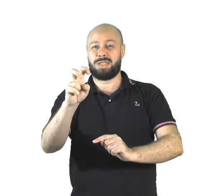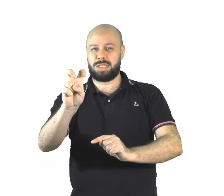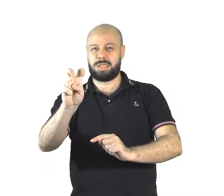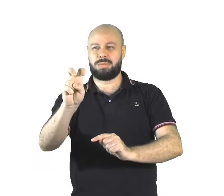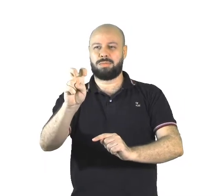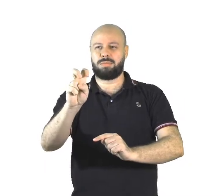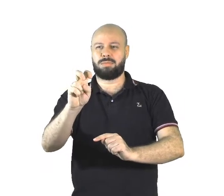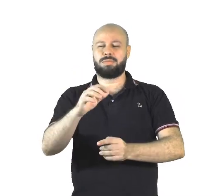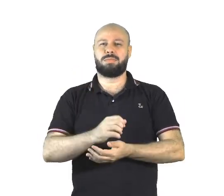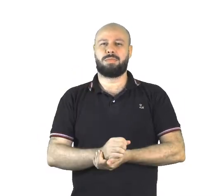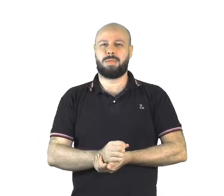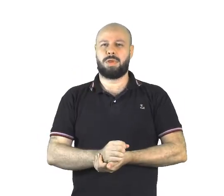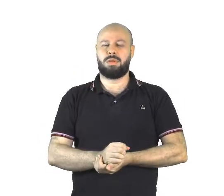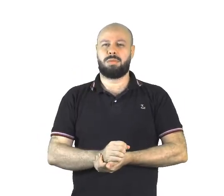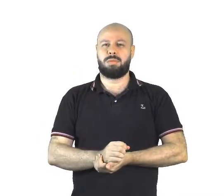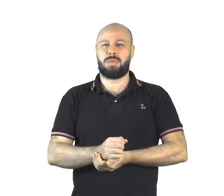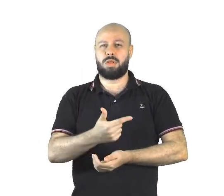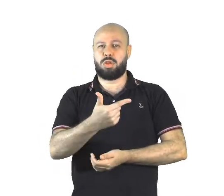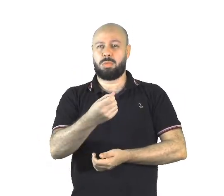425.